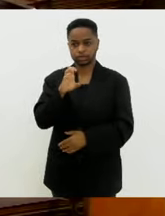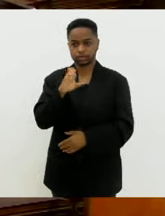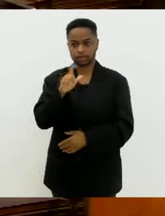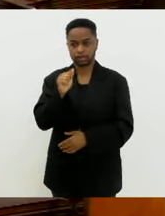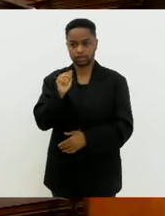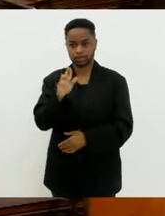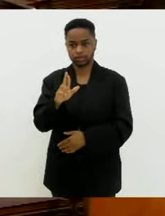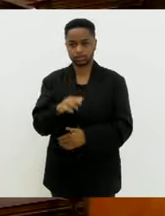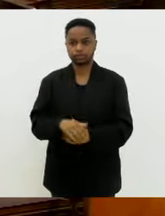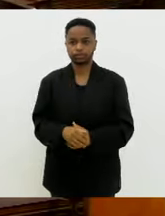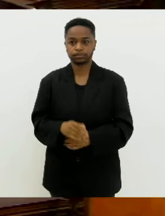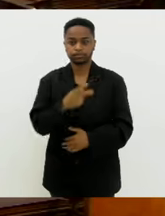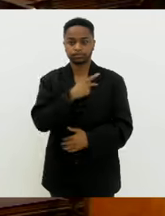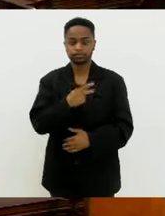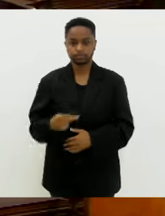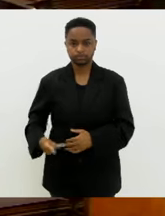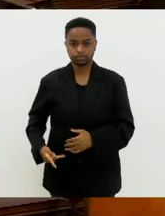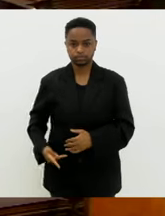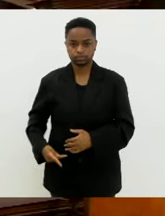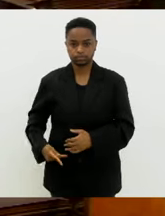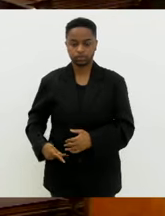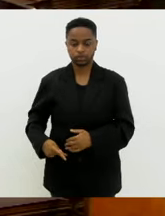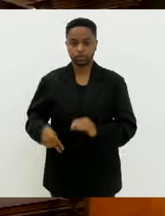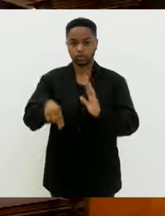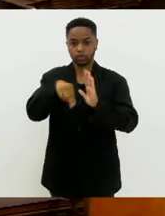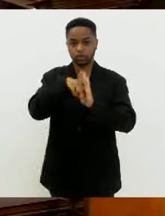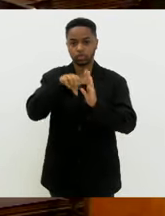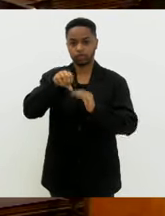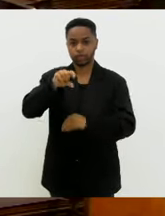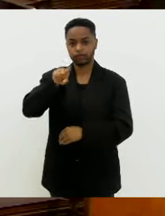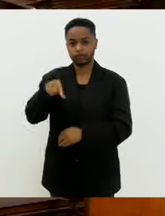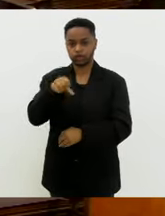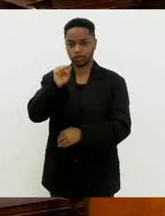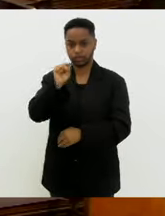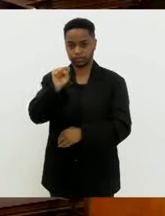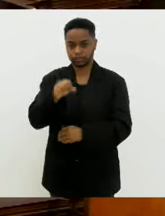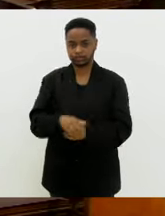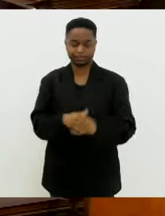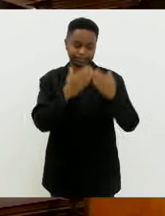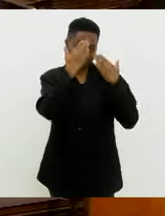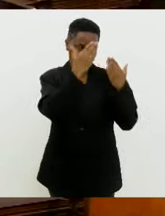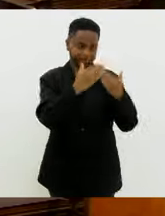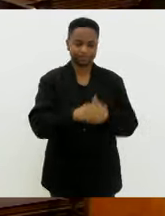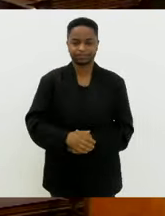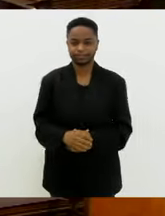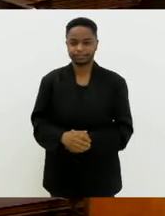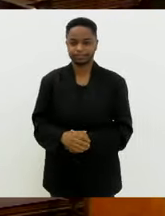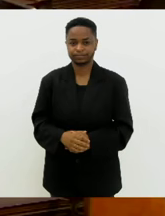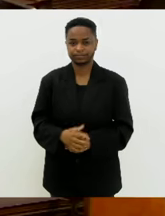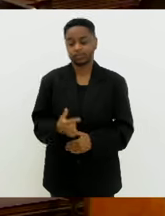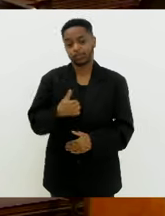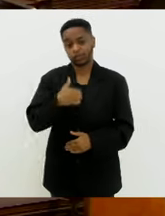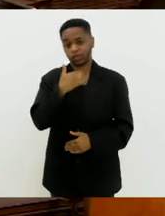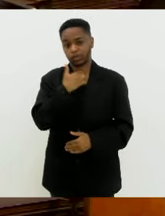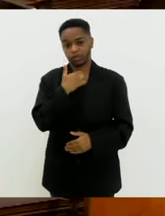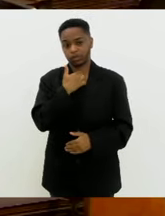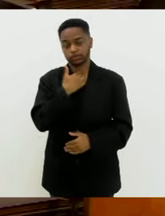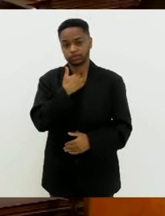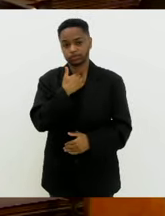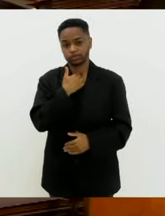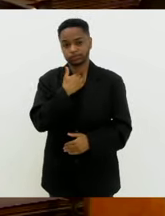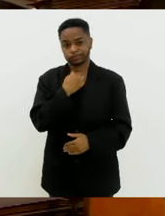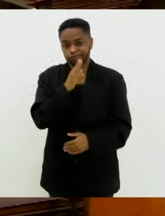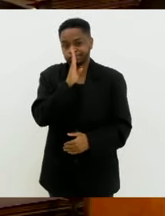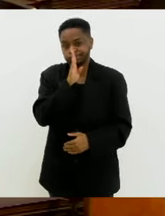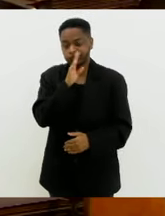Bacelar, presidente Bacelar, nota 9,8. Muito obrigado. Presidente, eu não podia deixar de falar aqui, porque